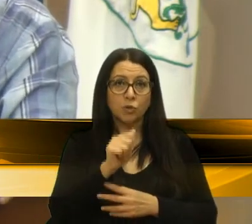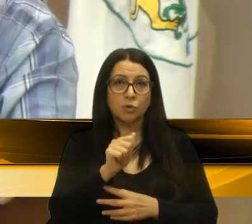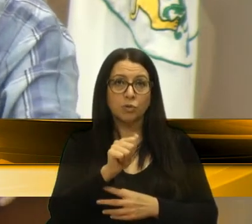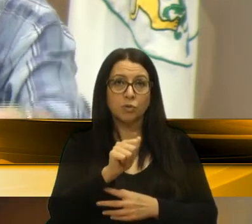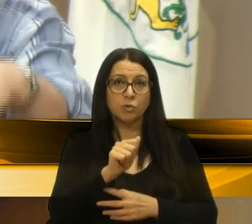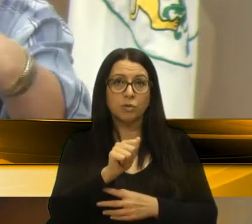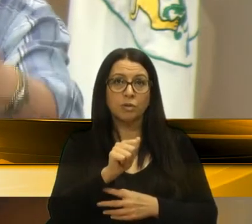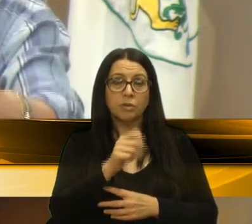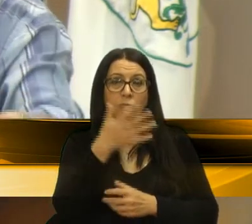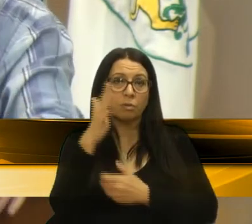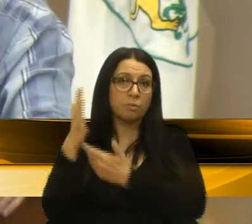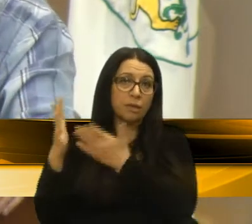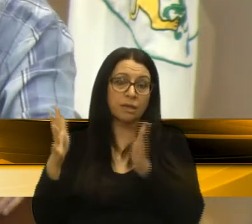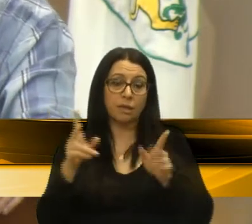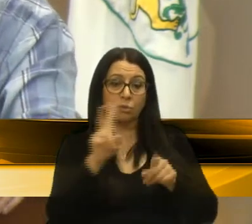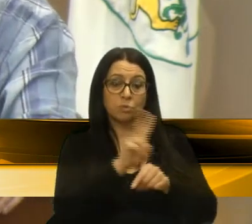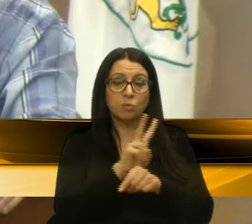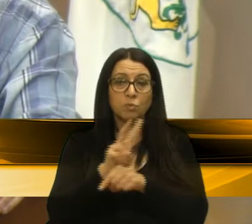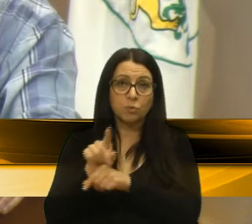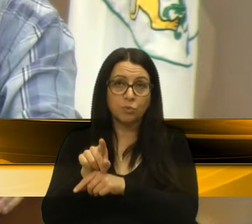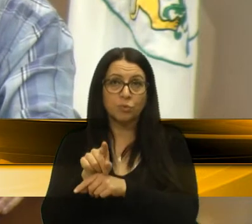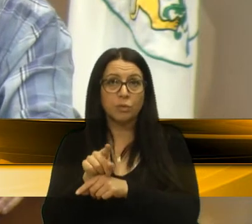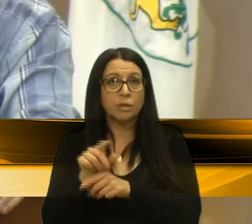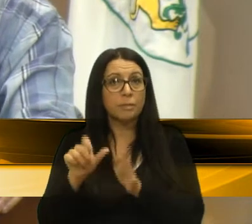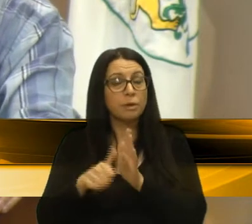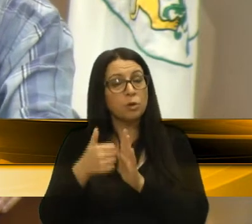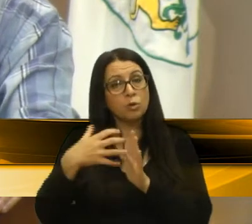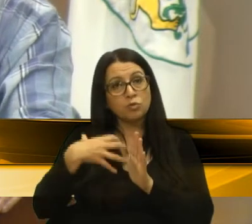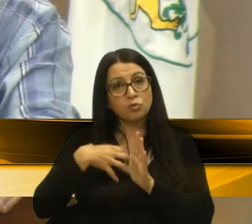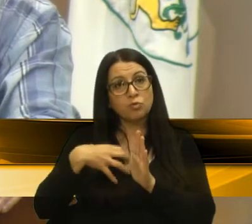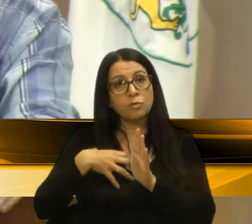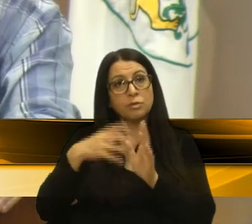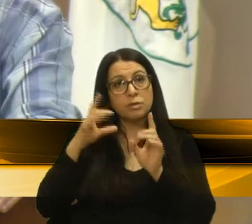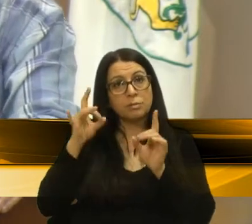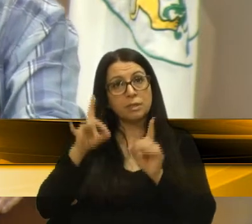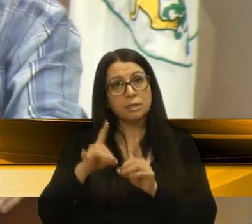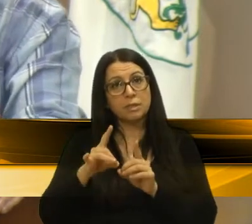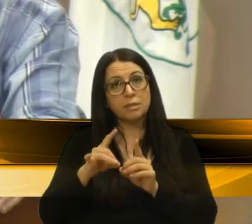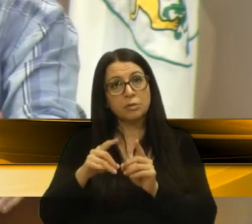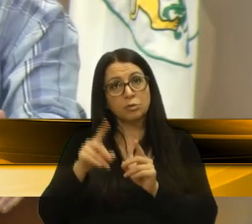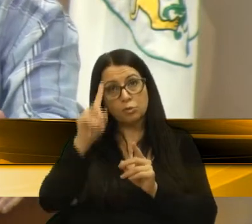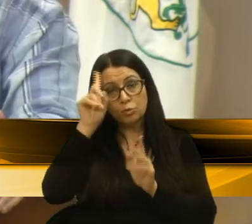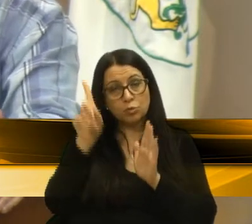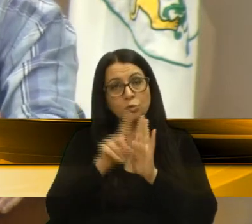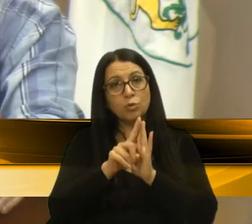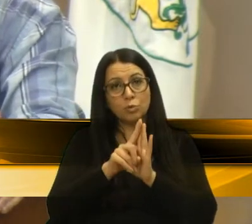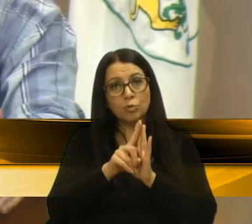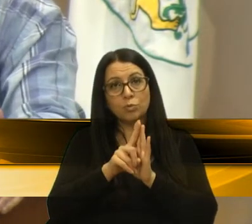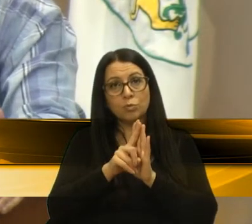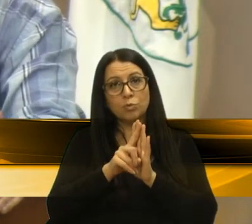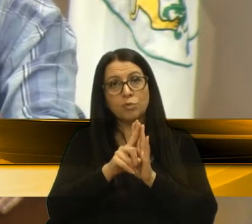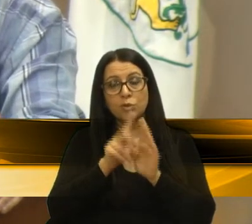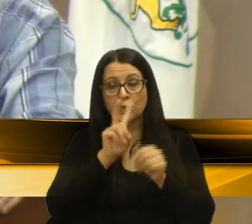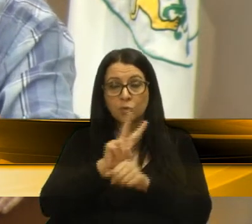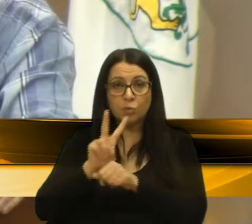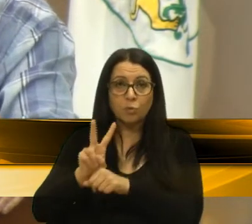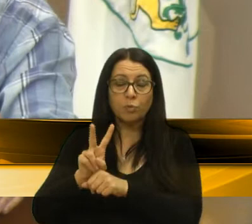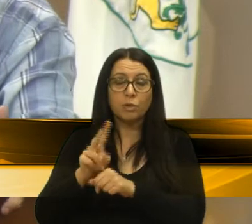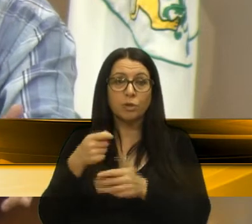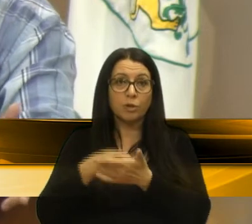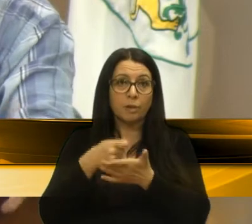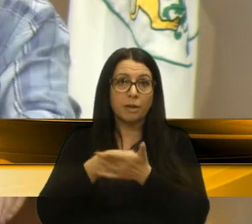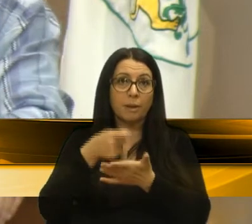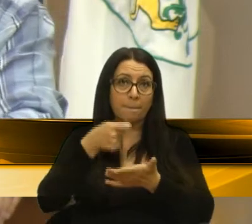que são preservadas de melhor forma especialmente seus proprietários que as preservam e são obrigados a